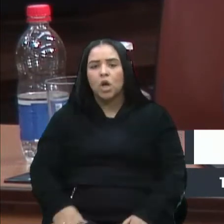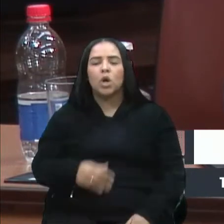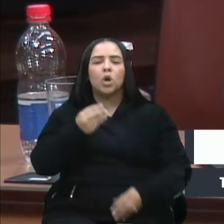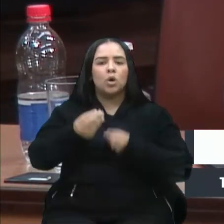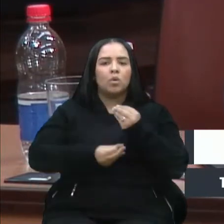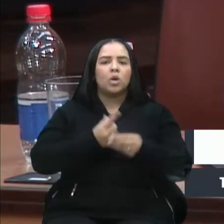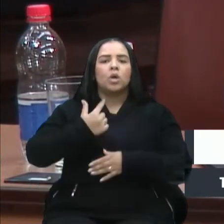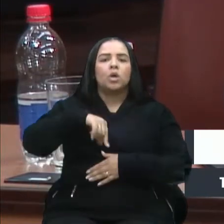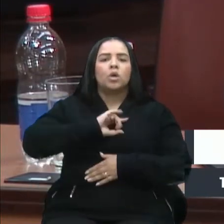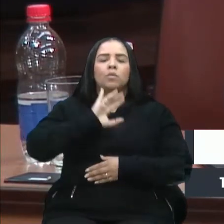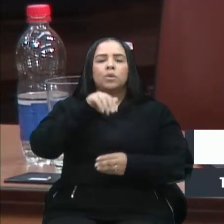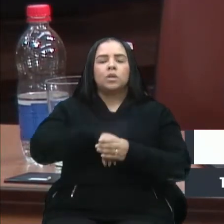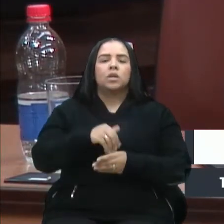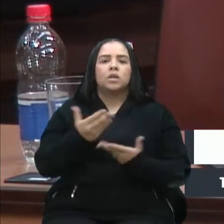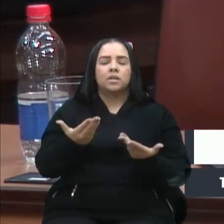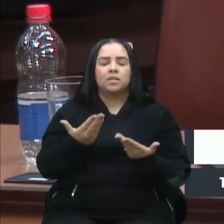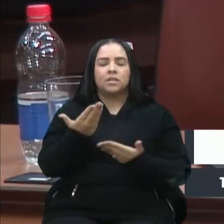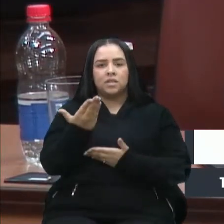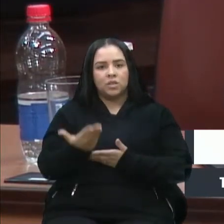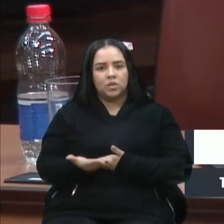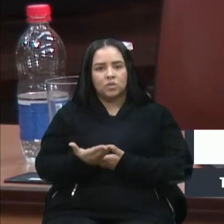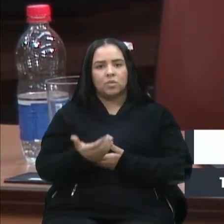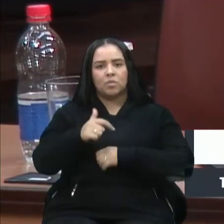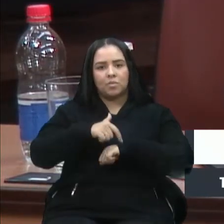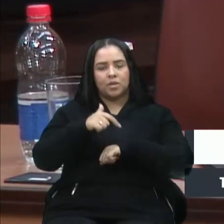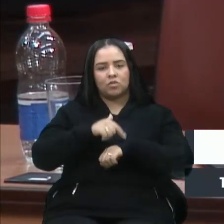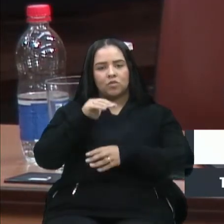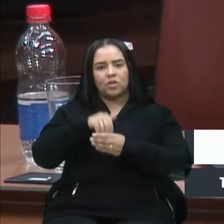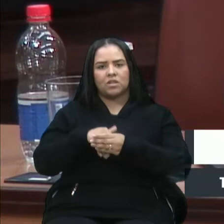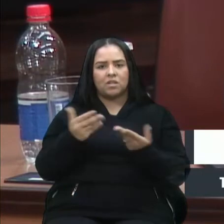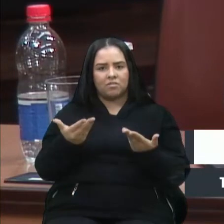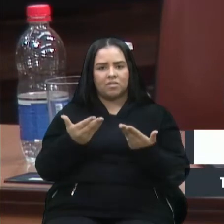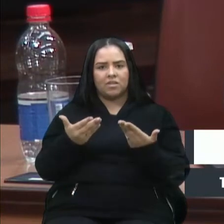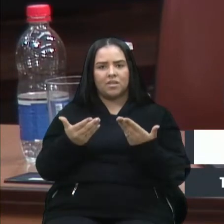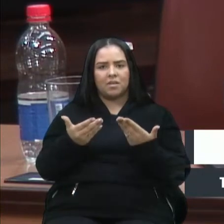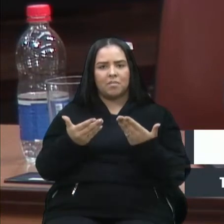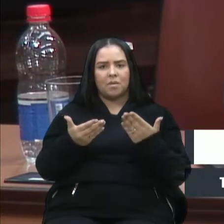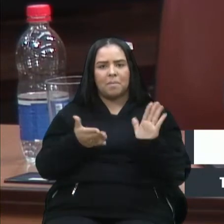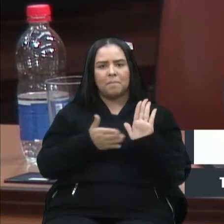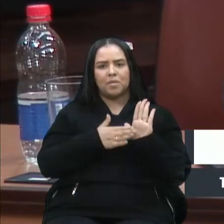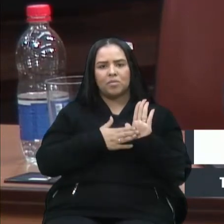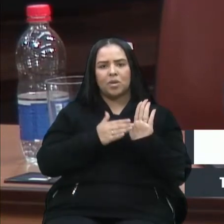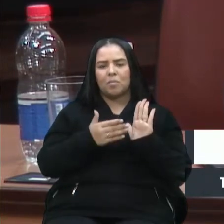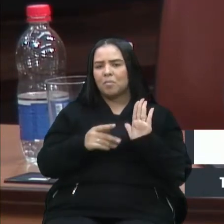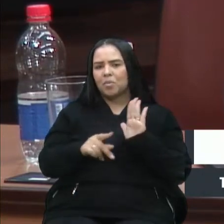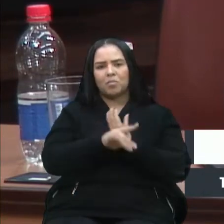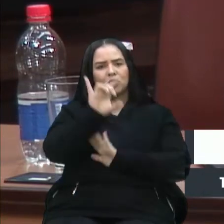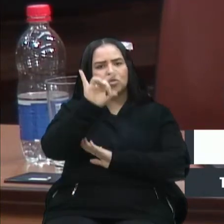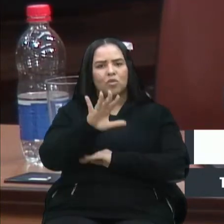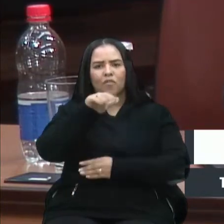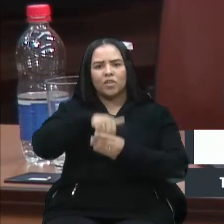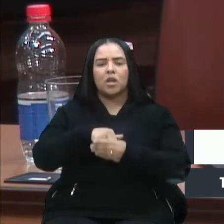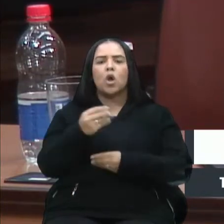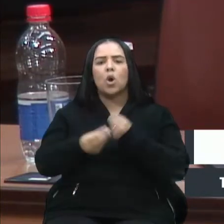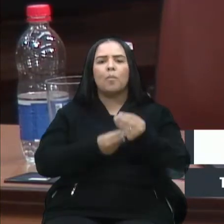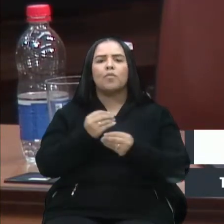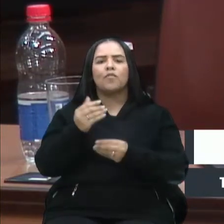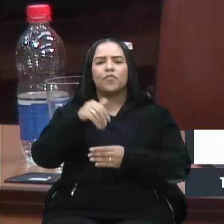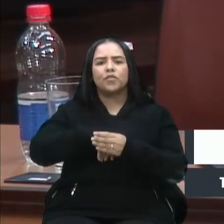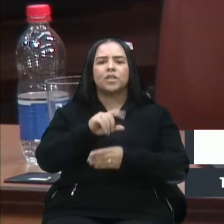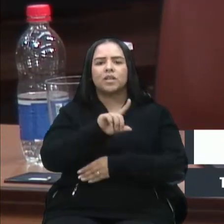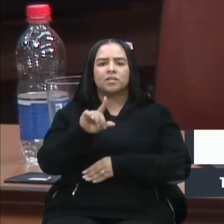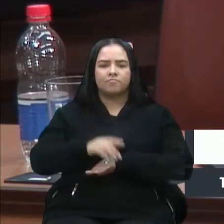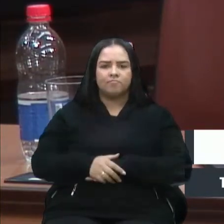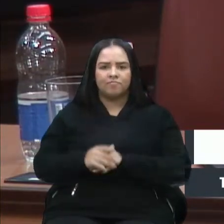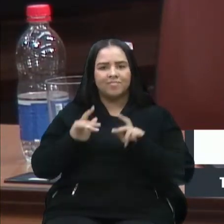vai votar contra Uma atrocidade Dessa época eleitoral uma pauta eleitoreira é aí como é que como é que vai votar não as pessoas estão